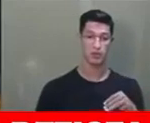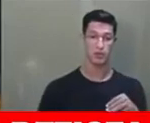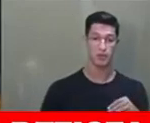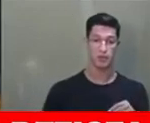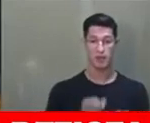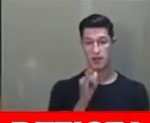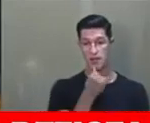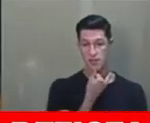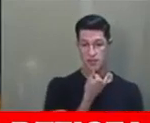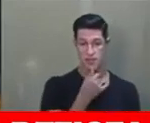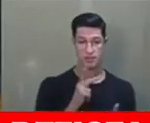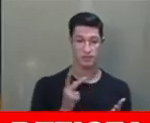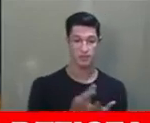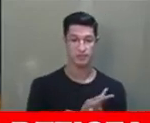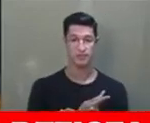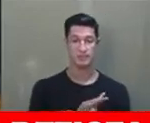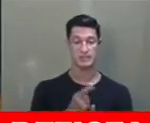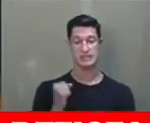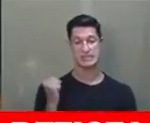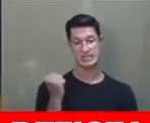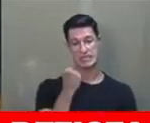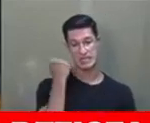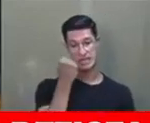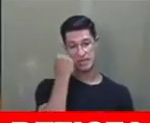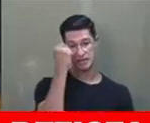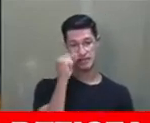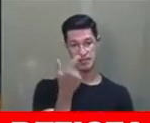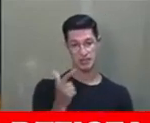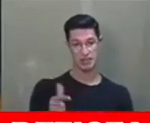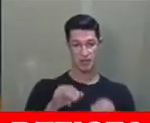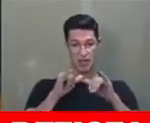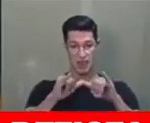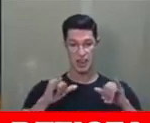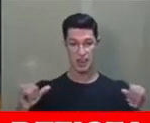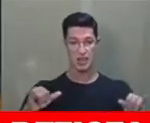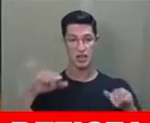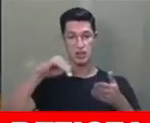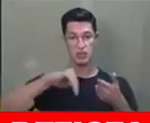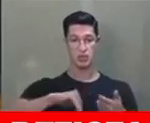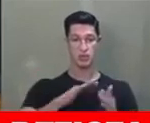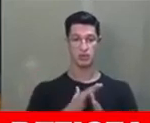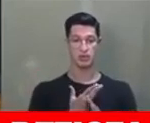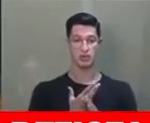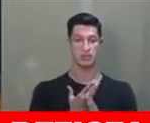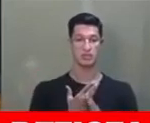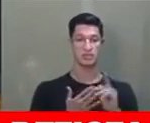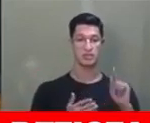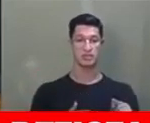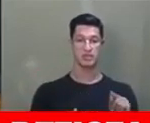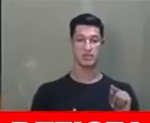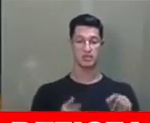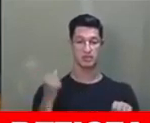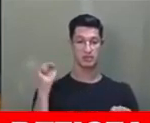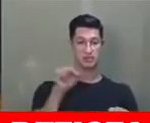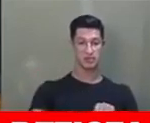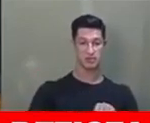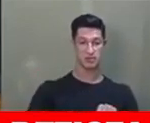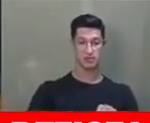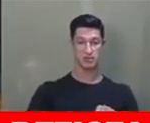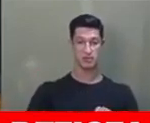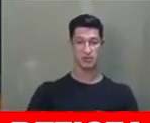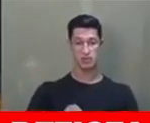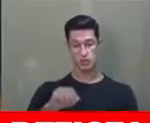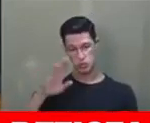para lamentar um episódio gravíssimo que não teve a repercussão necessária no Congresso, que foi o assassinato de